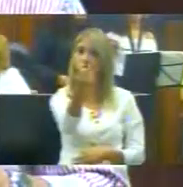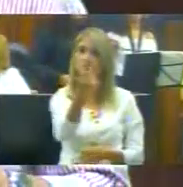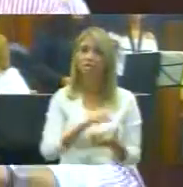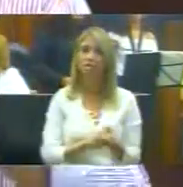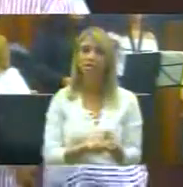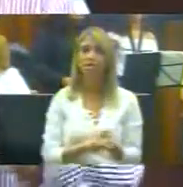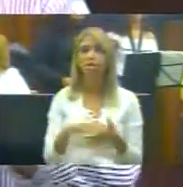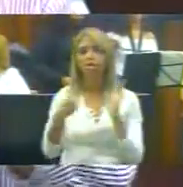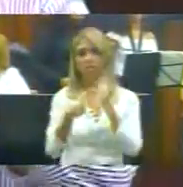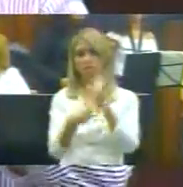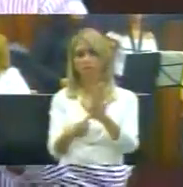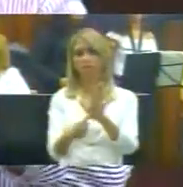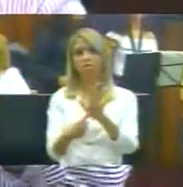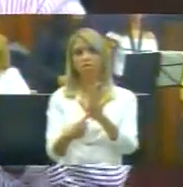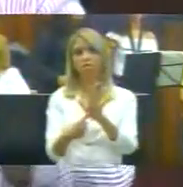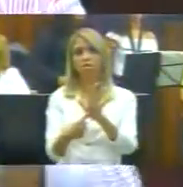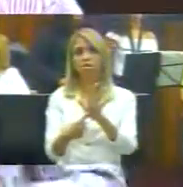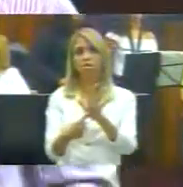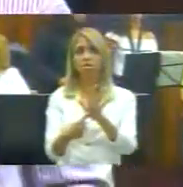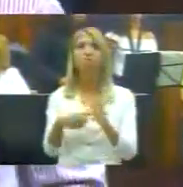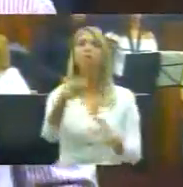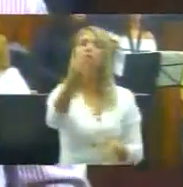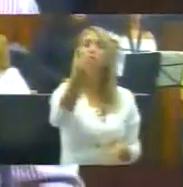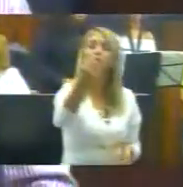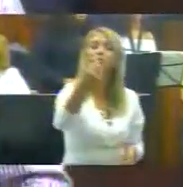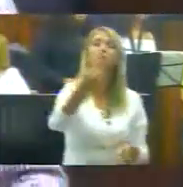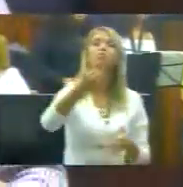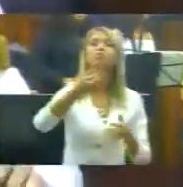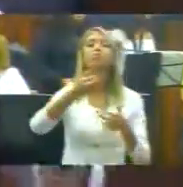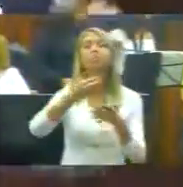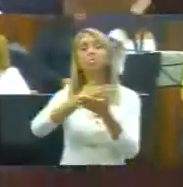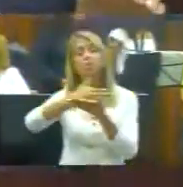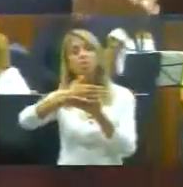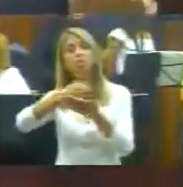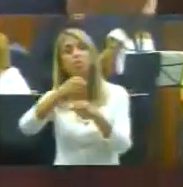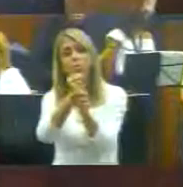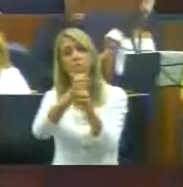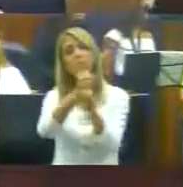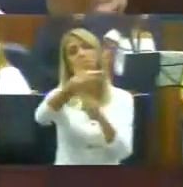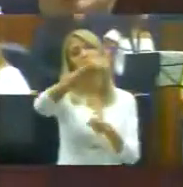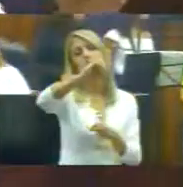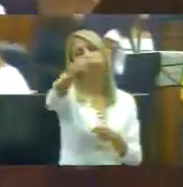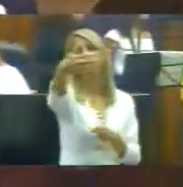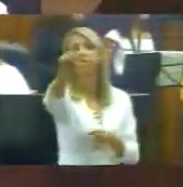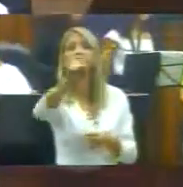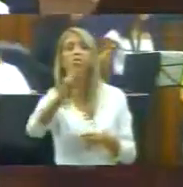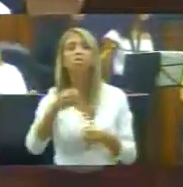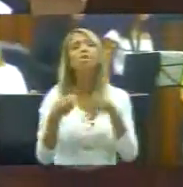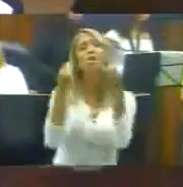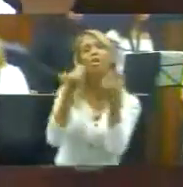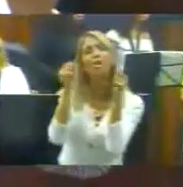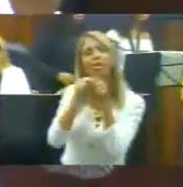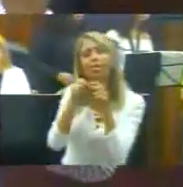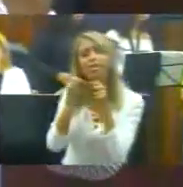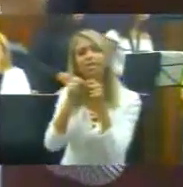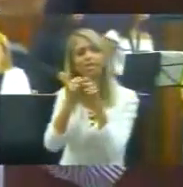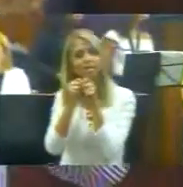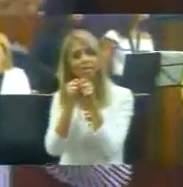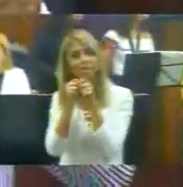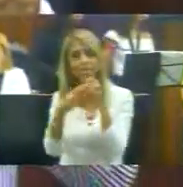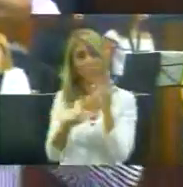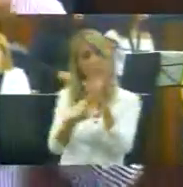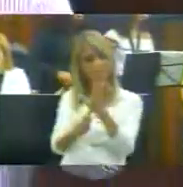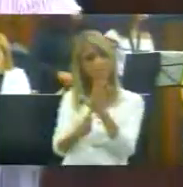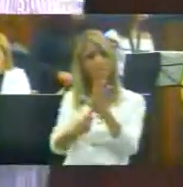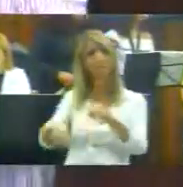projetando a nossa situação financeira para 2018 e como é que funciona a articulação administrativa entre